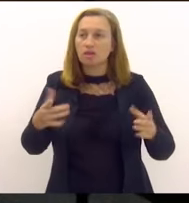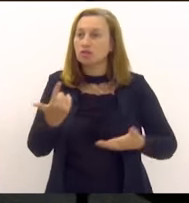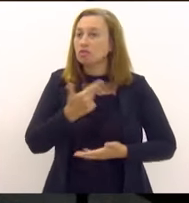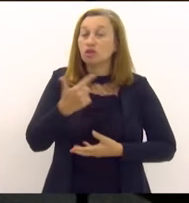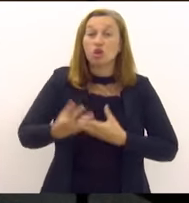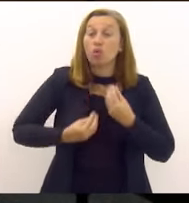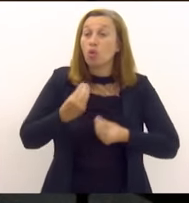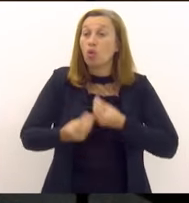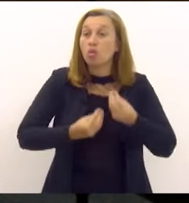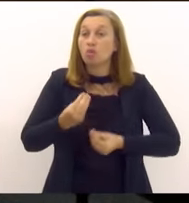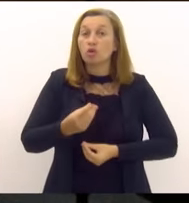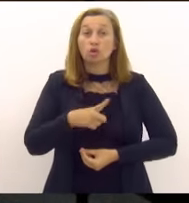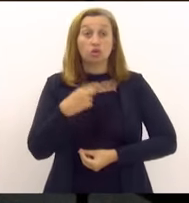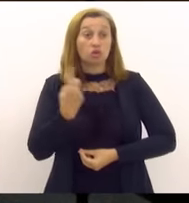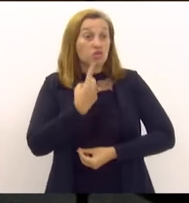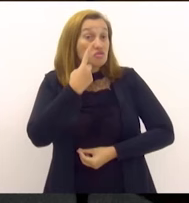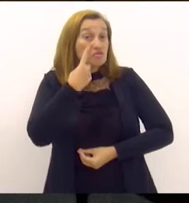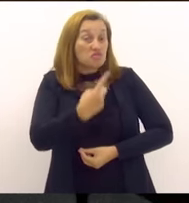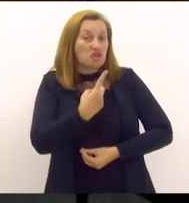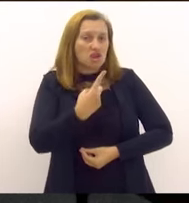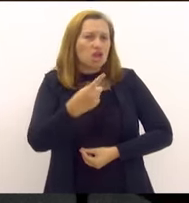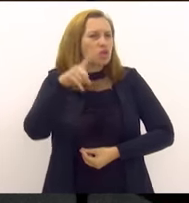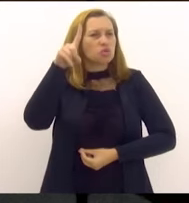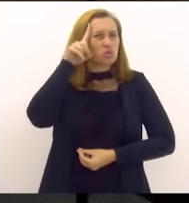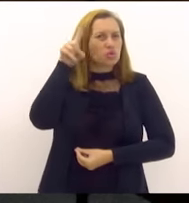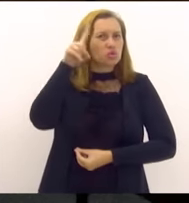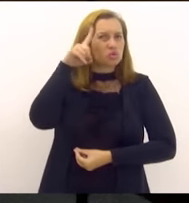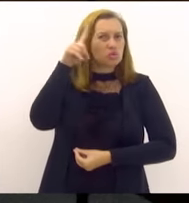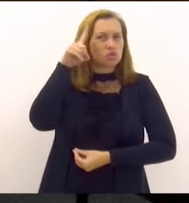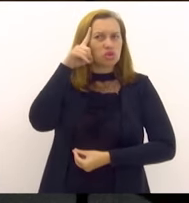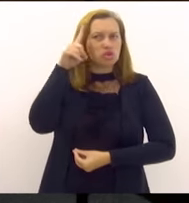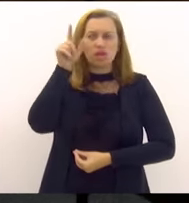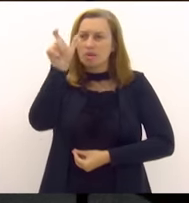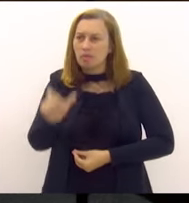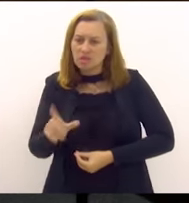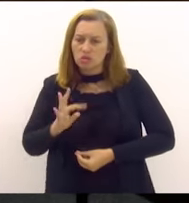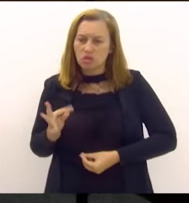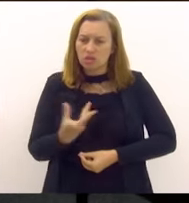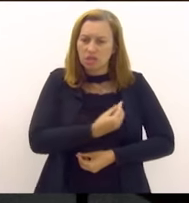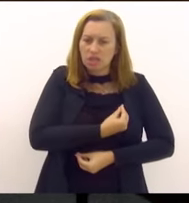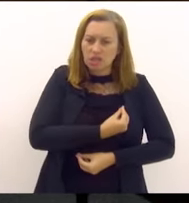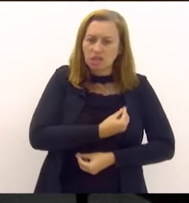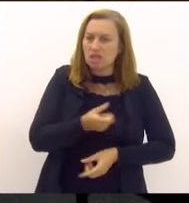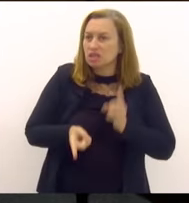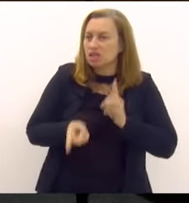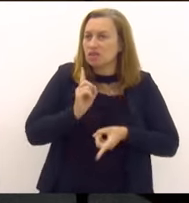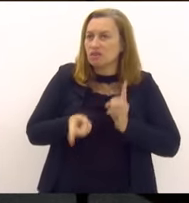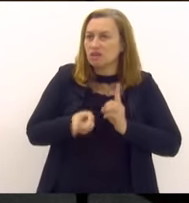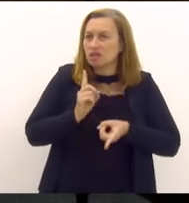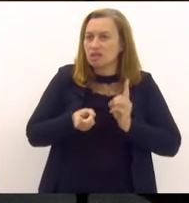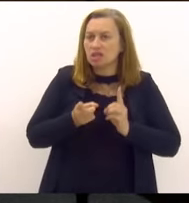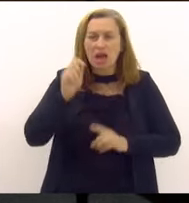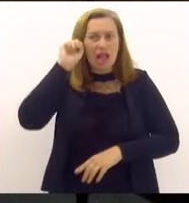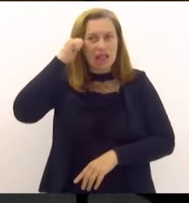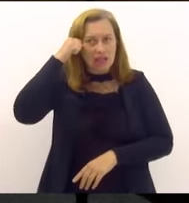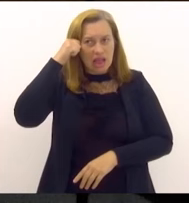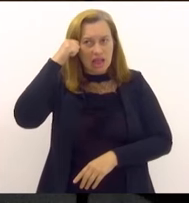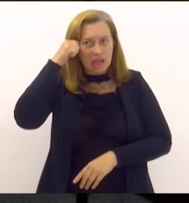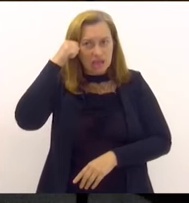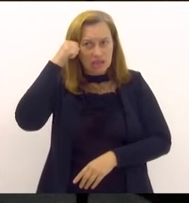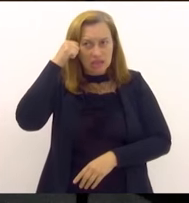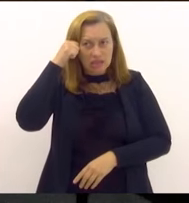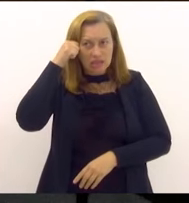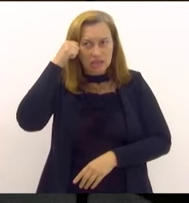nós assistamos impassíveis todos os dias pessoas transexuais e travestis, em sua maioria negras,